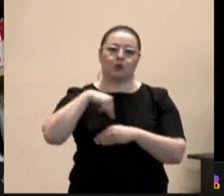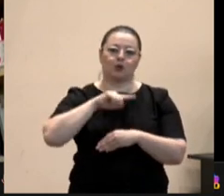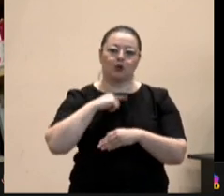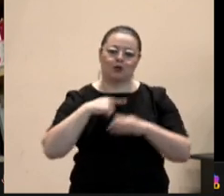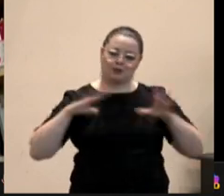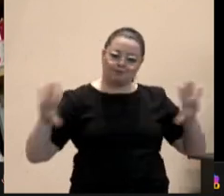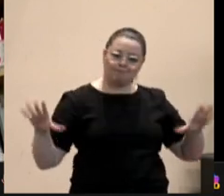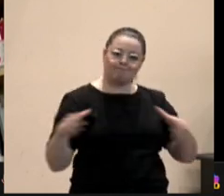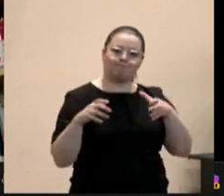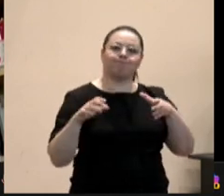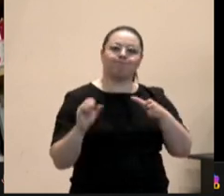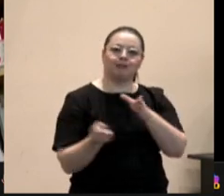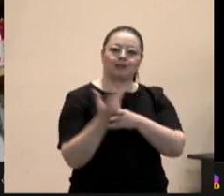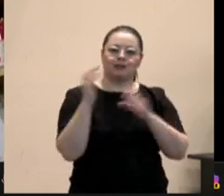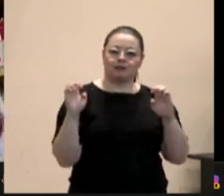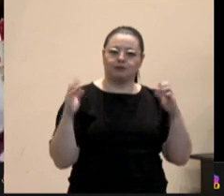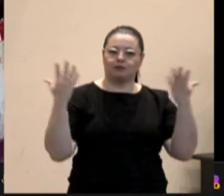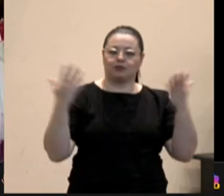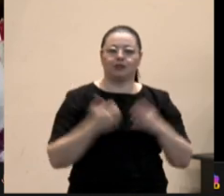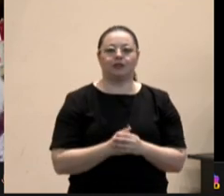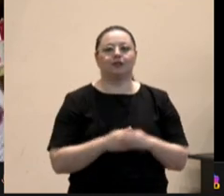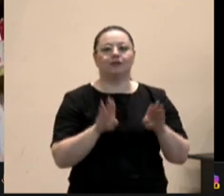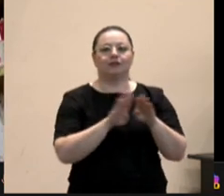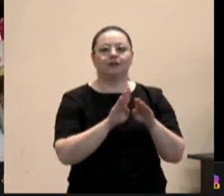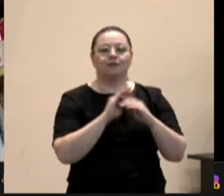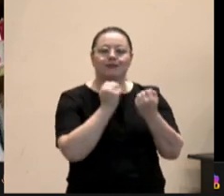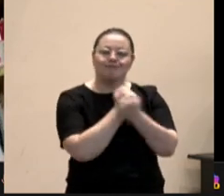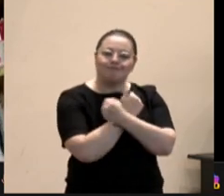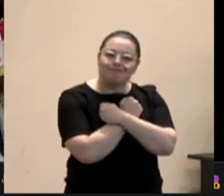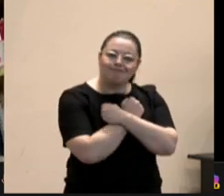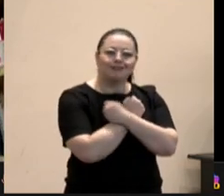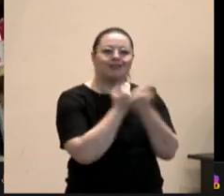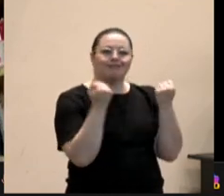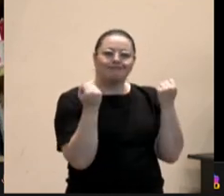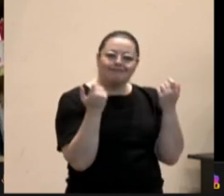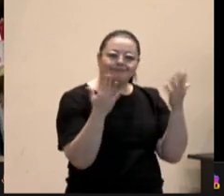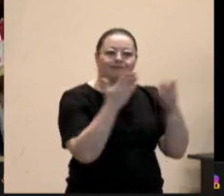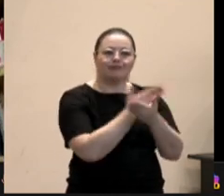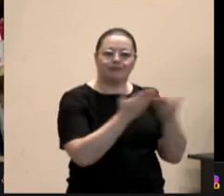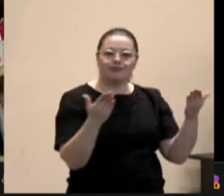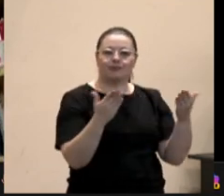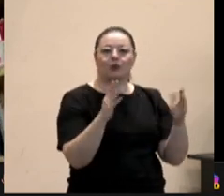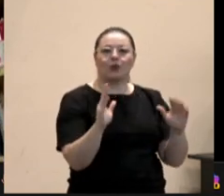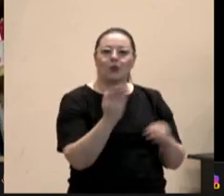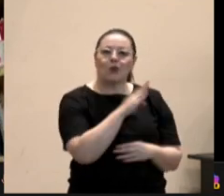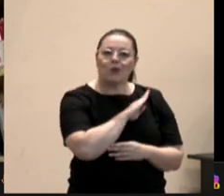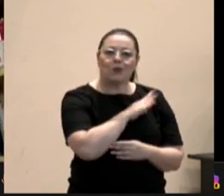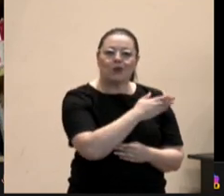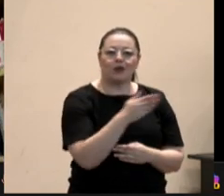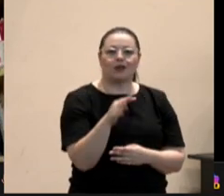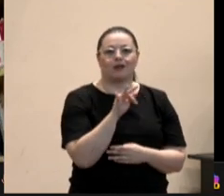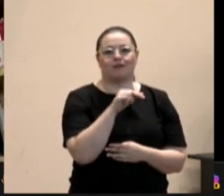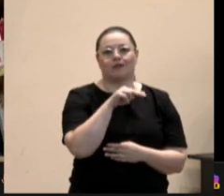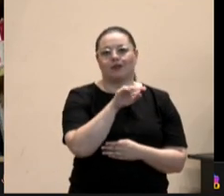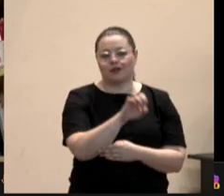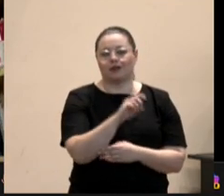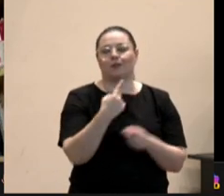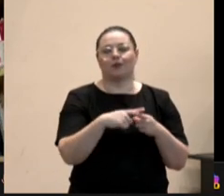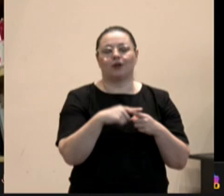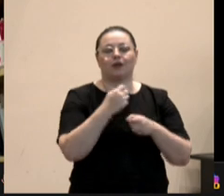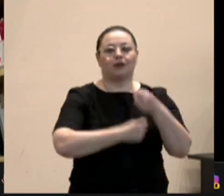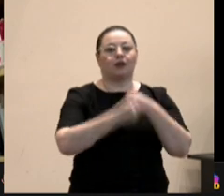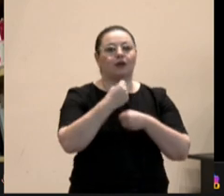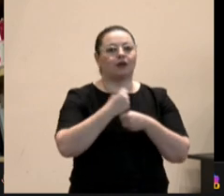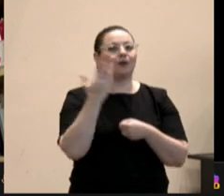né? Dar um abraço muito especial aos meus colegas do FNE, que tivemos, né, o ano passado